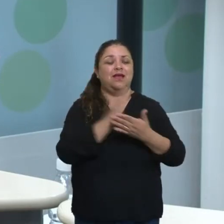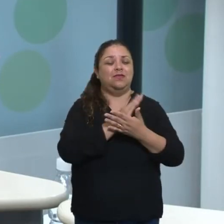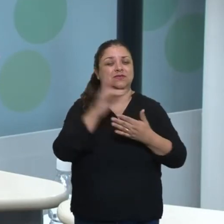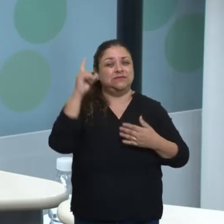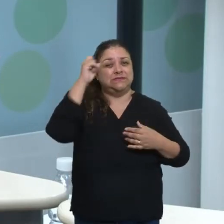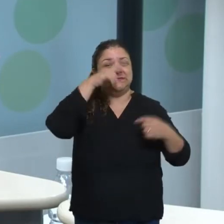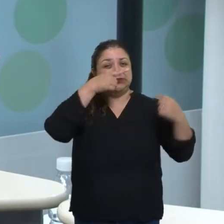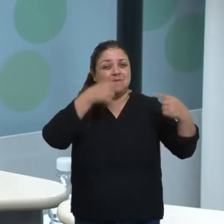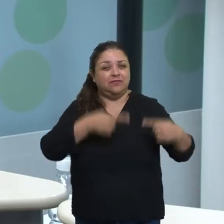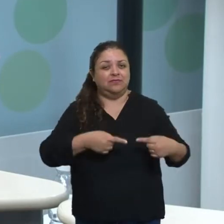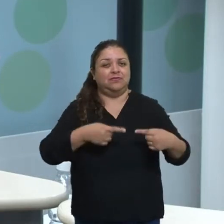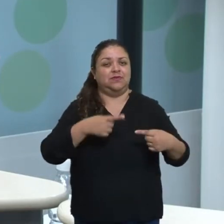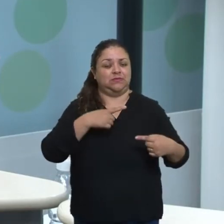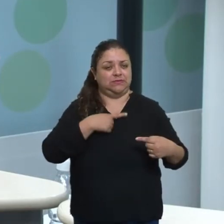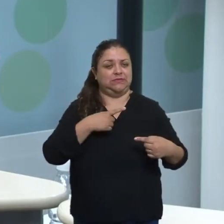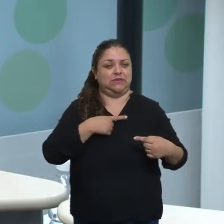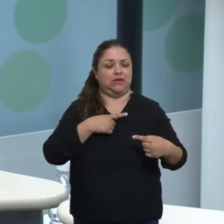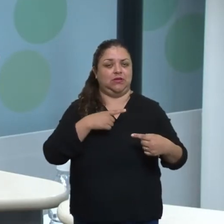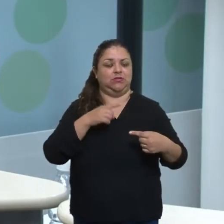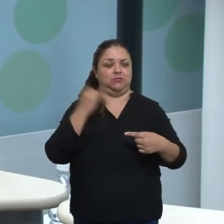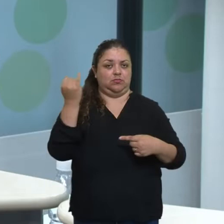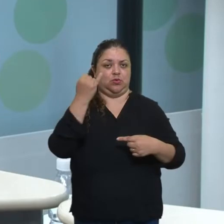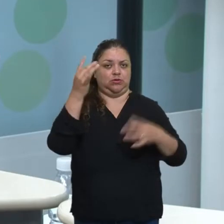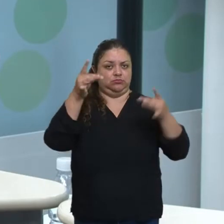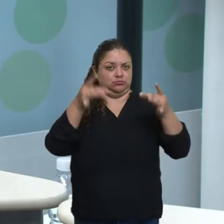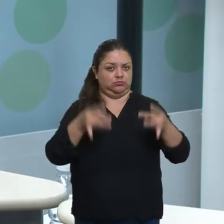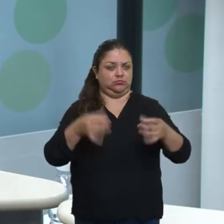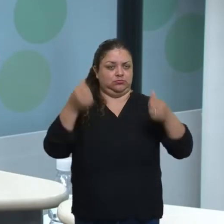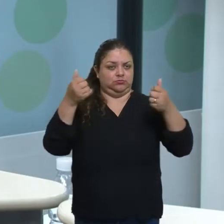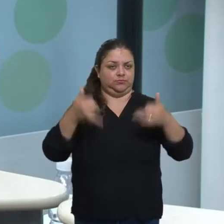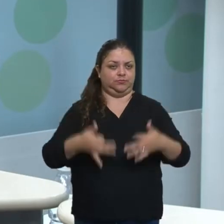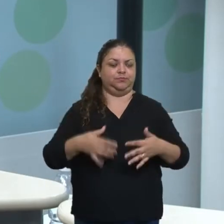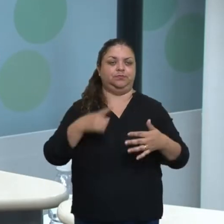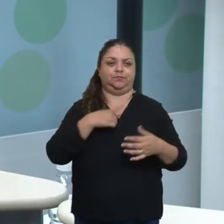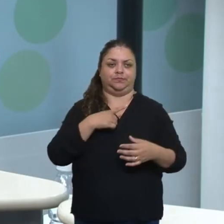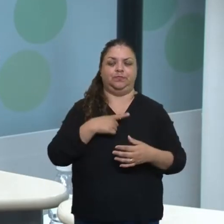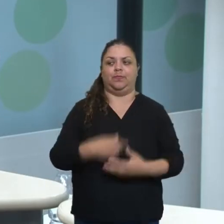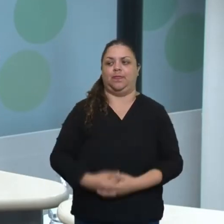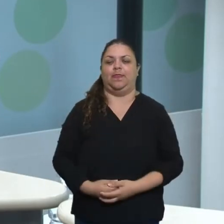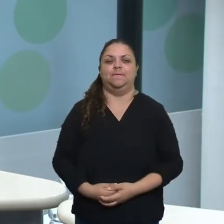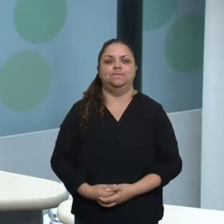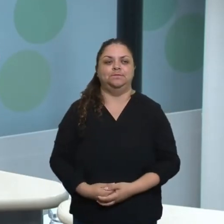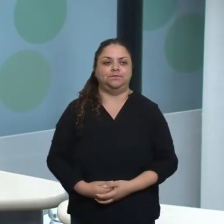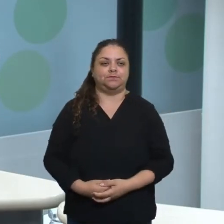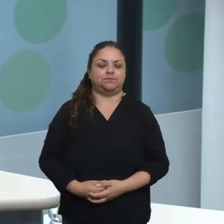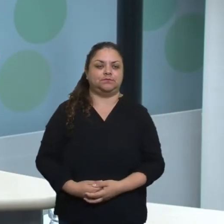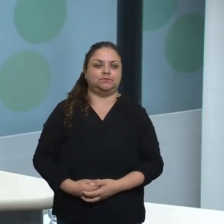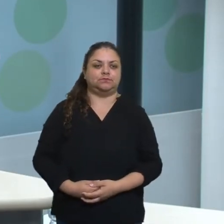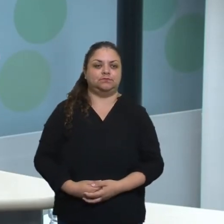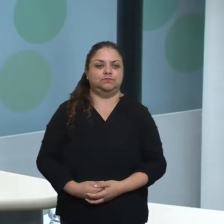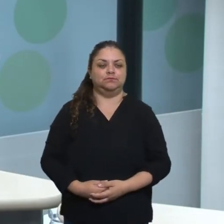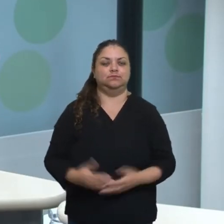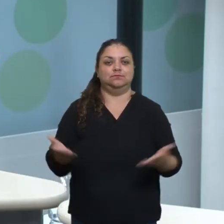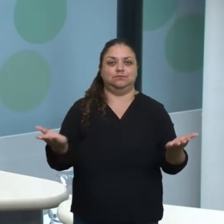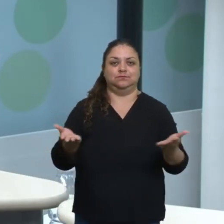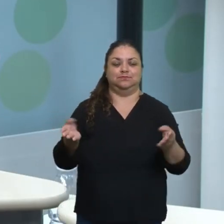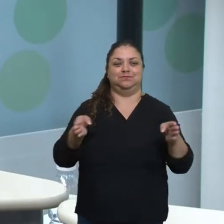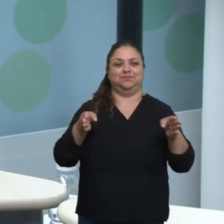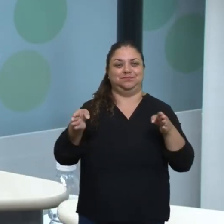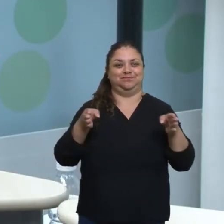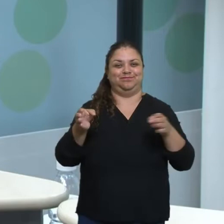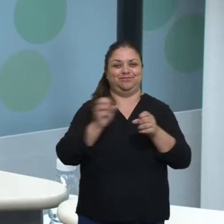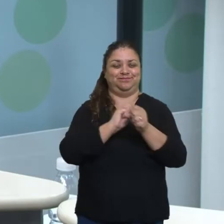na Vamos retomar alguns pontos importantes sobre os desafios aí durante o período da pandemia